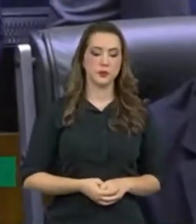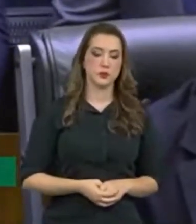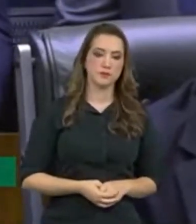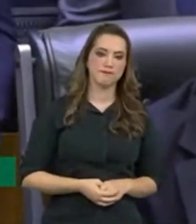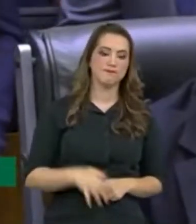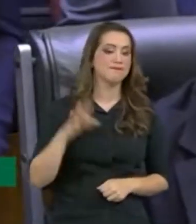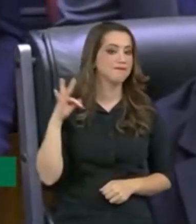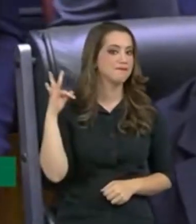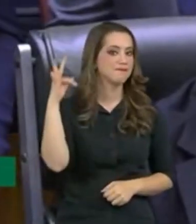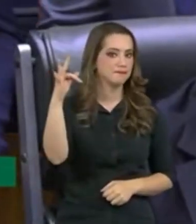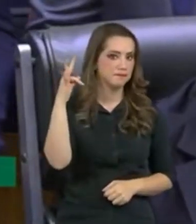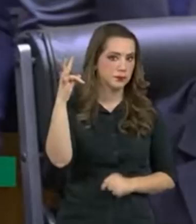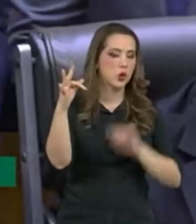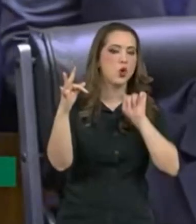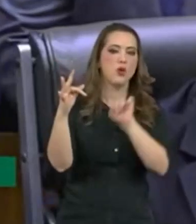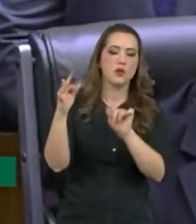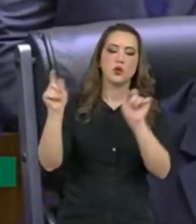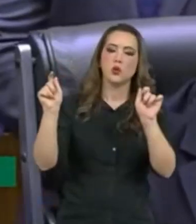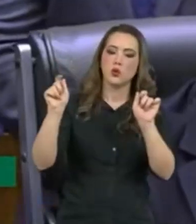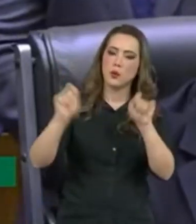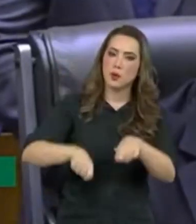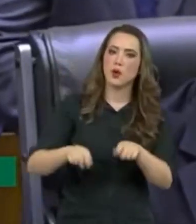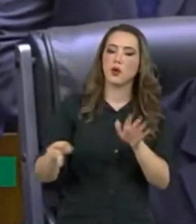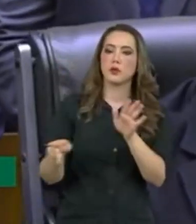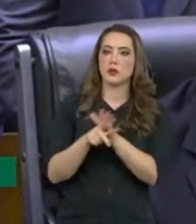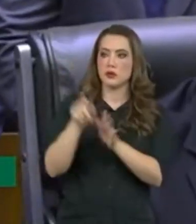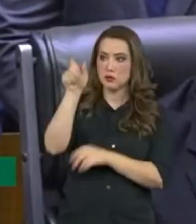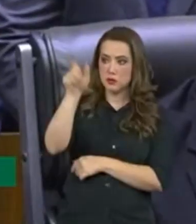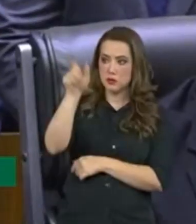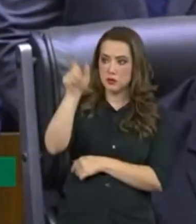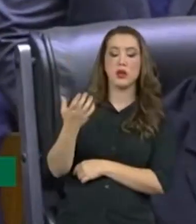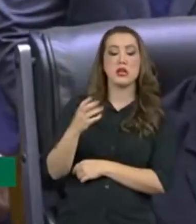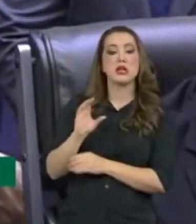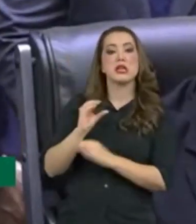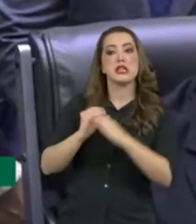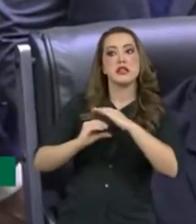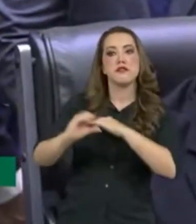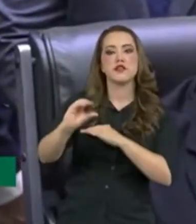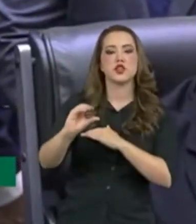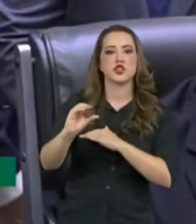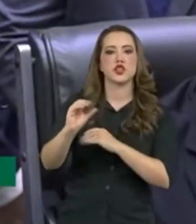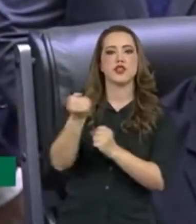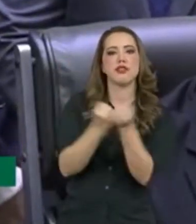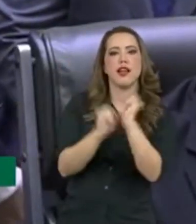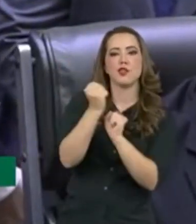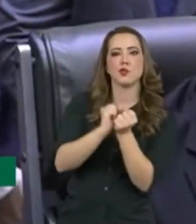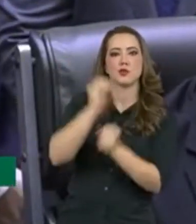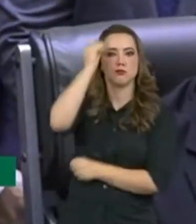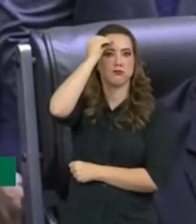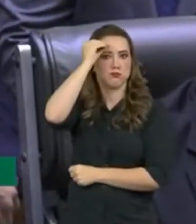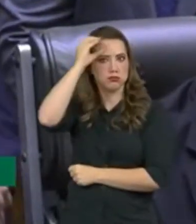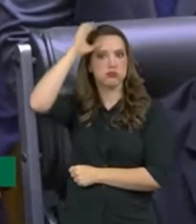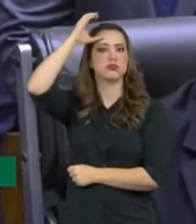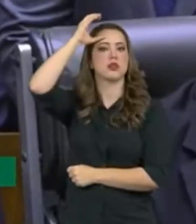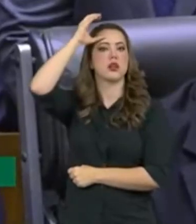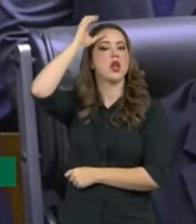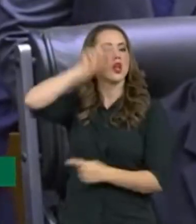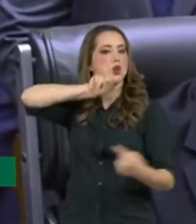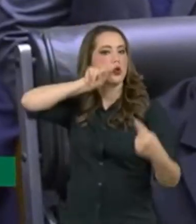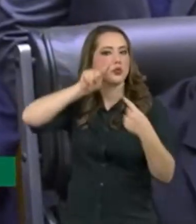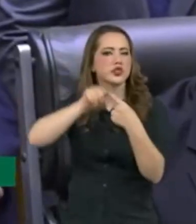O futuro pertencerá a quem investir na indústria do conhecimento, que será objeto de uma estratégia